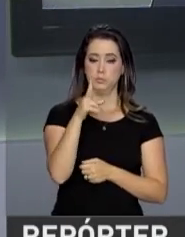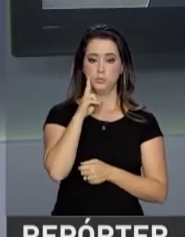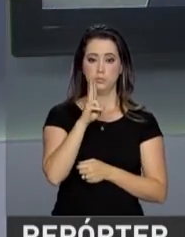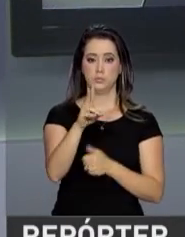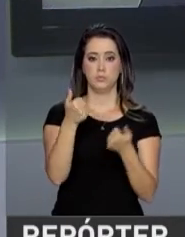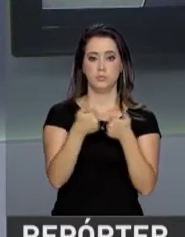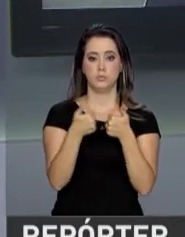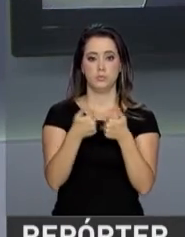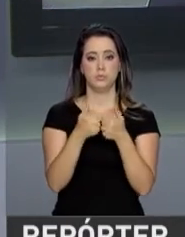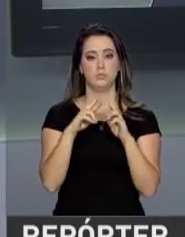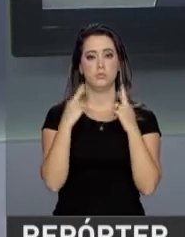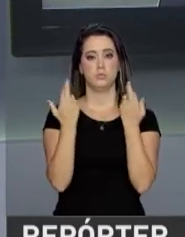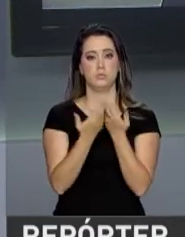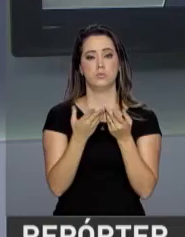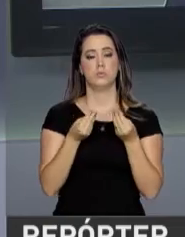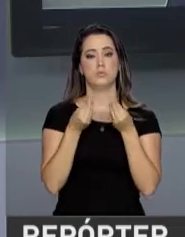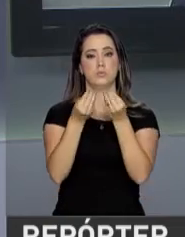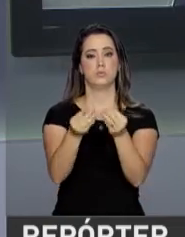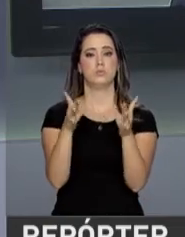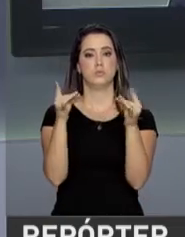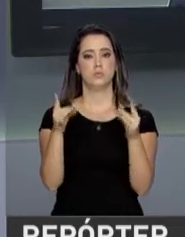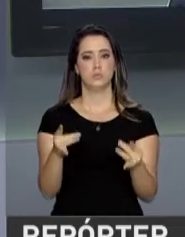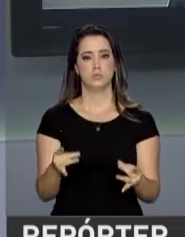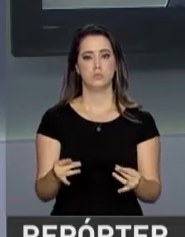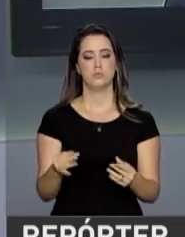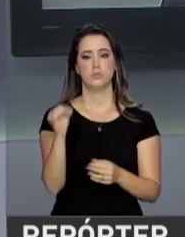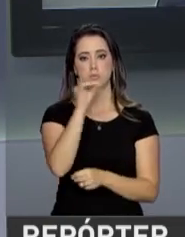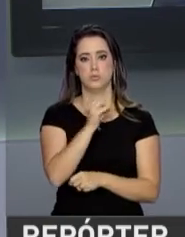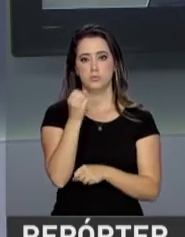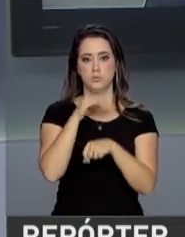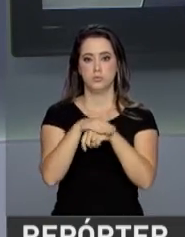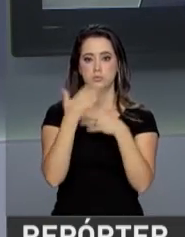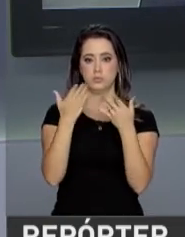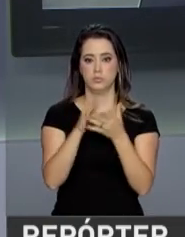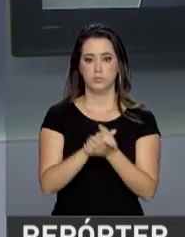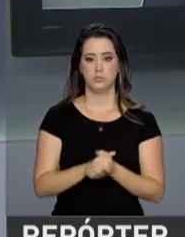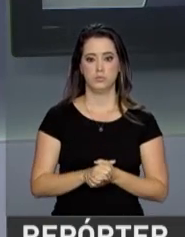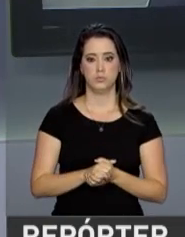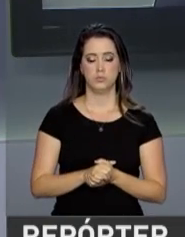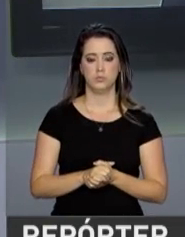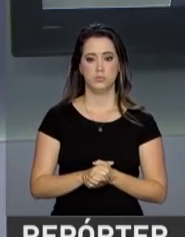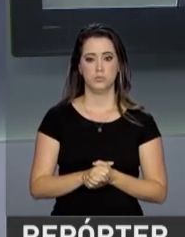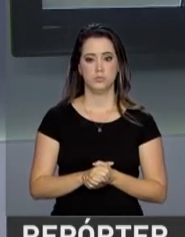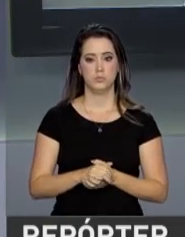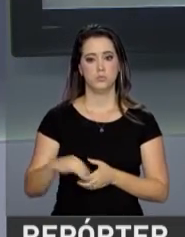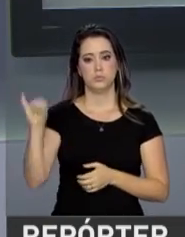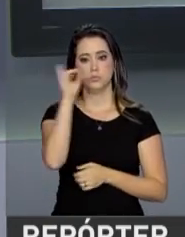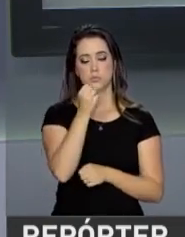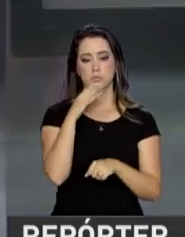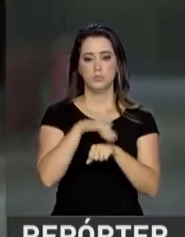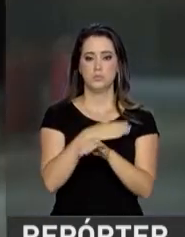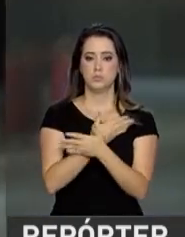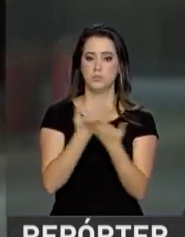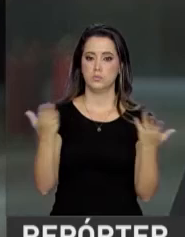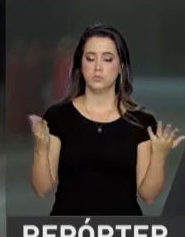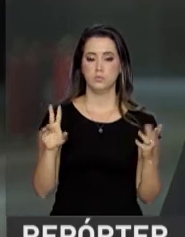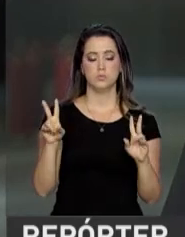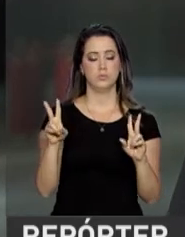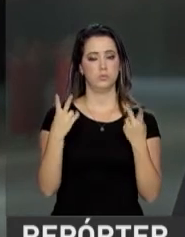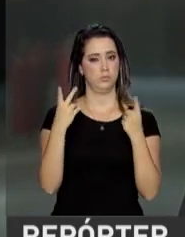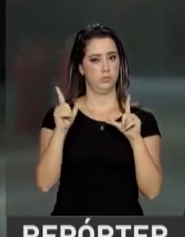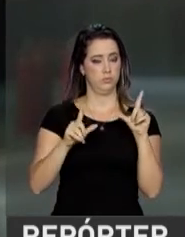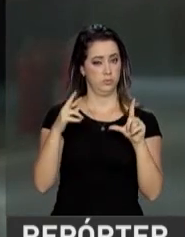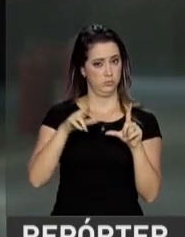acompanhou a reunião e traz pra gente os detalhes boa noite joão pedro boa noite alessandra você ea todos que nos